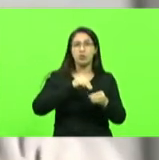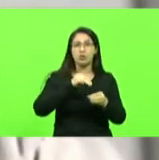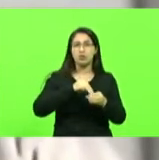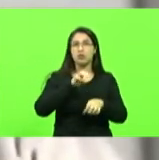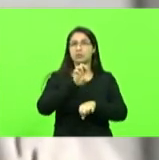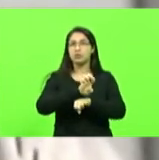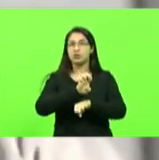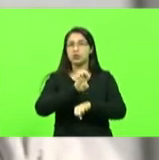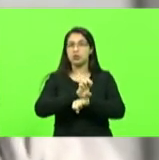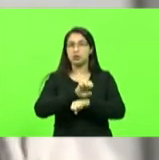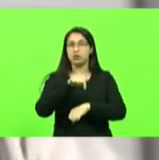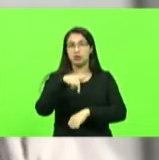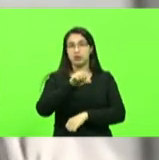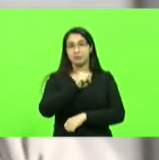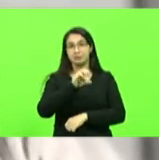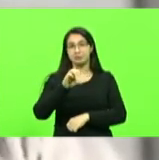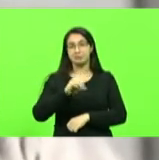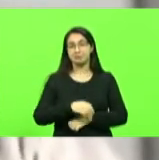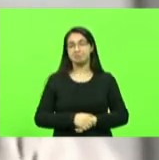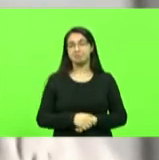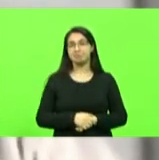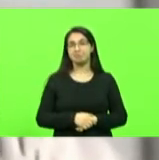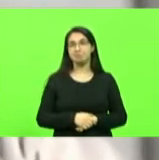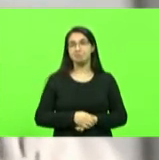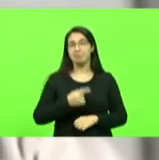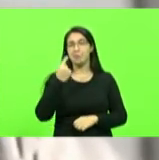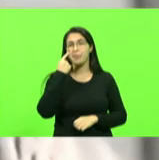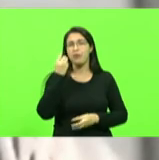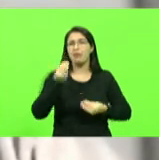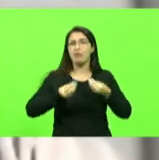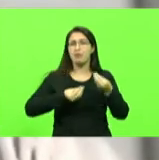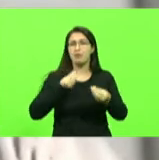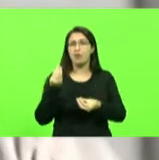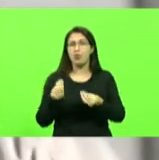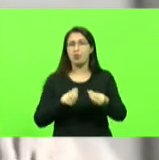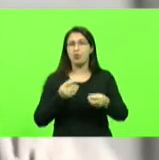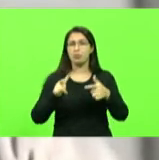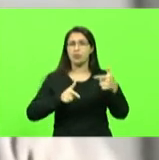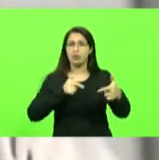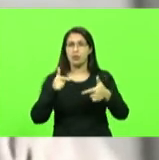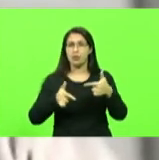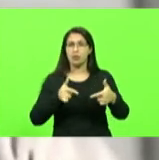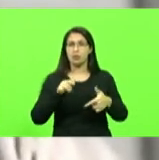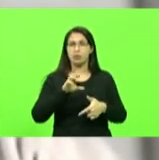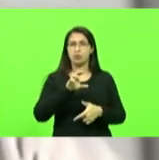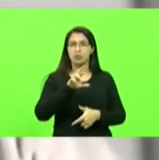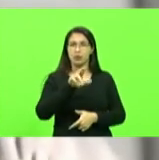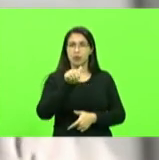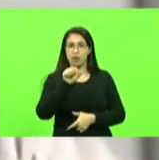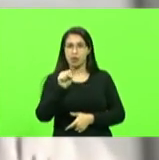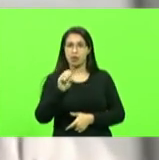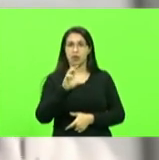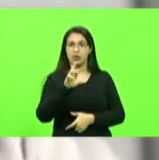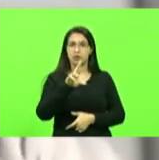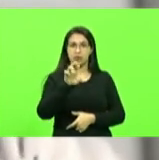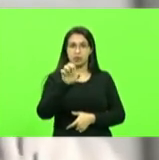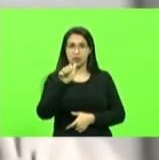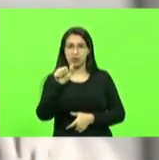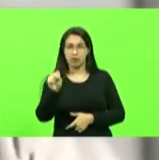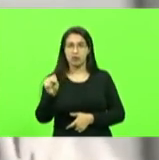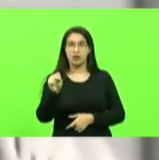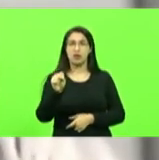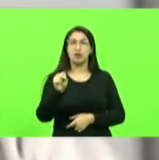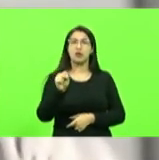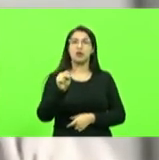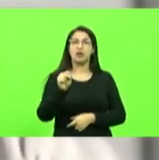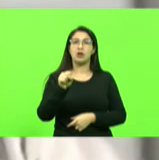Santa Catarina, conferir a nossa presença de trabalhadores nos CRAS, CREAS, Centro Pop, abrigos,